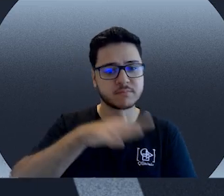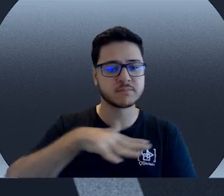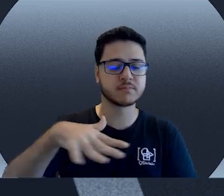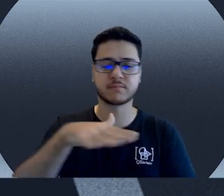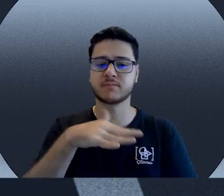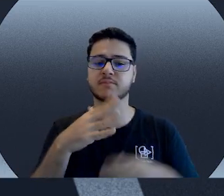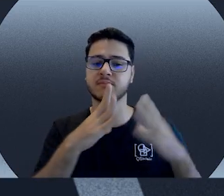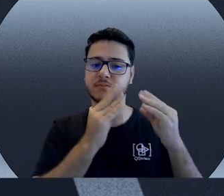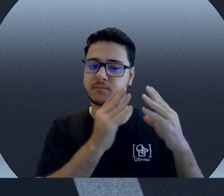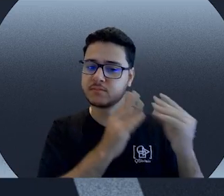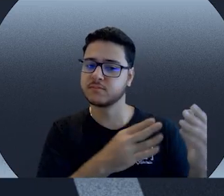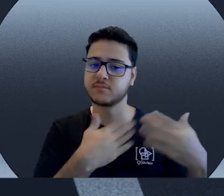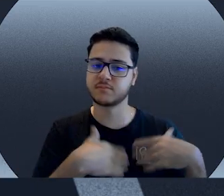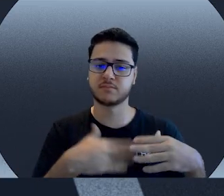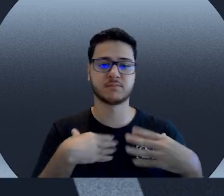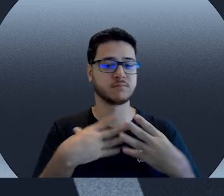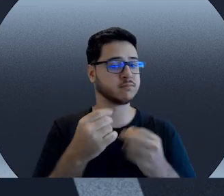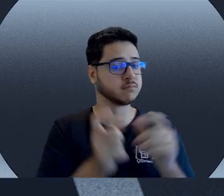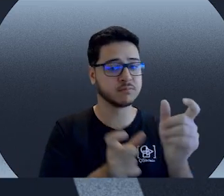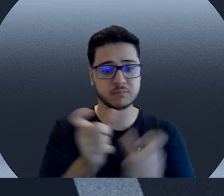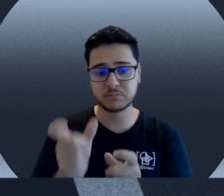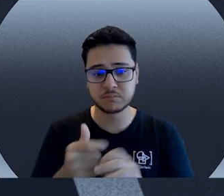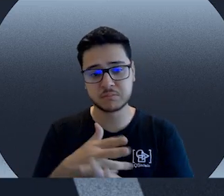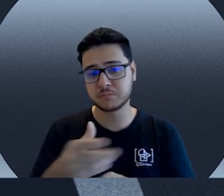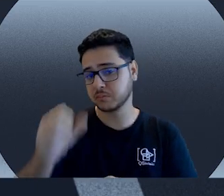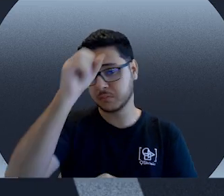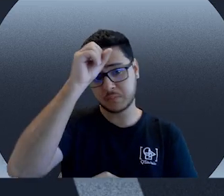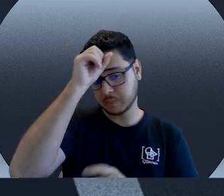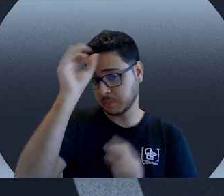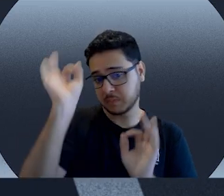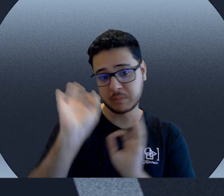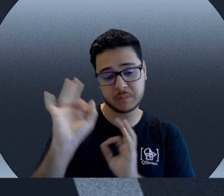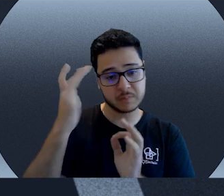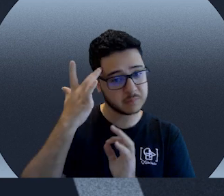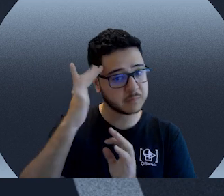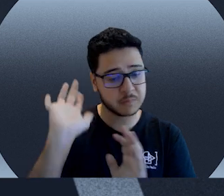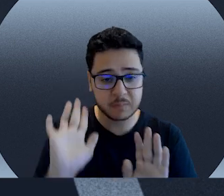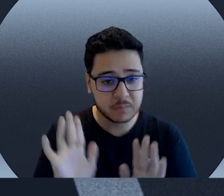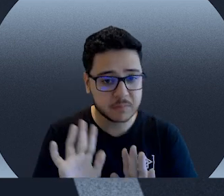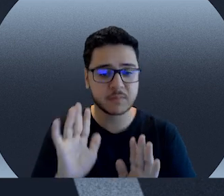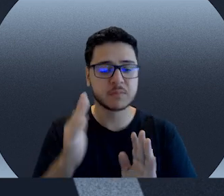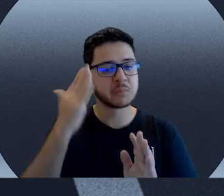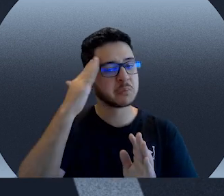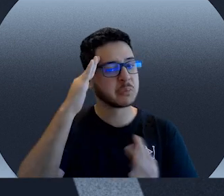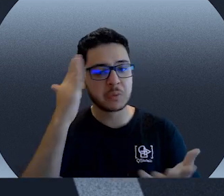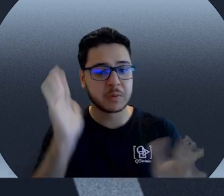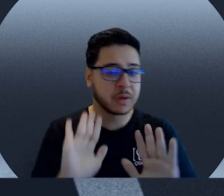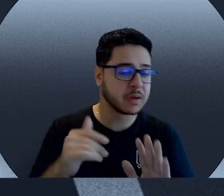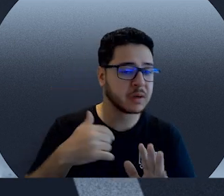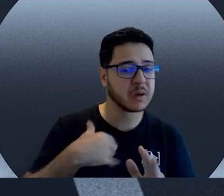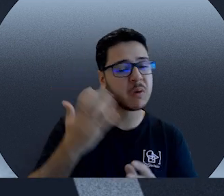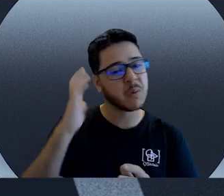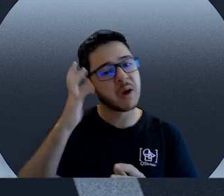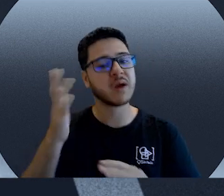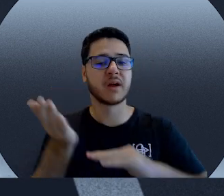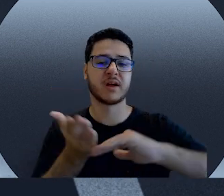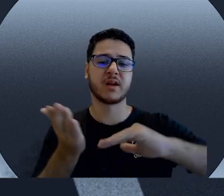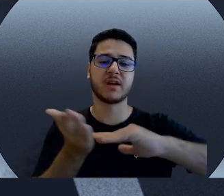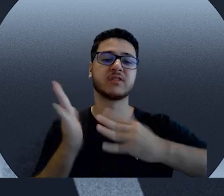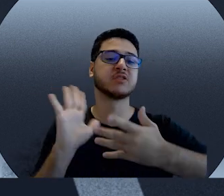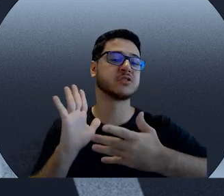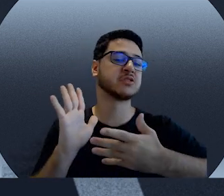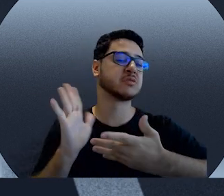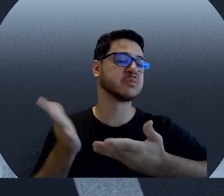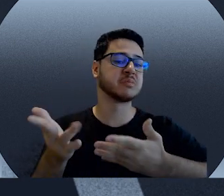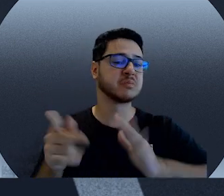conforto. Muita gente não entende, né, fala assim, eu não gosto da arte contemporânea, eu acho a arte contemporânea estranha,